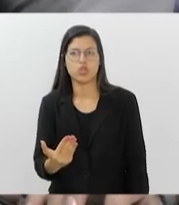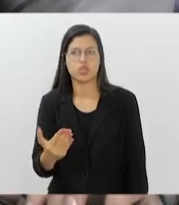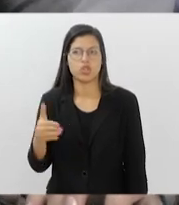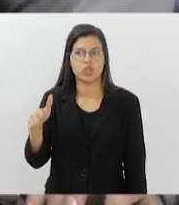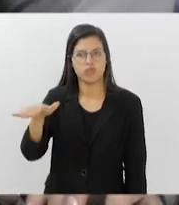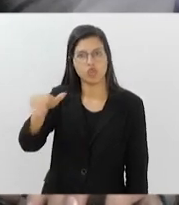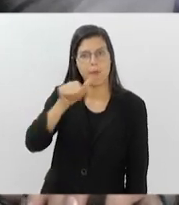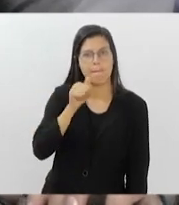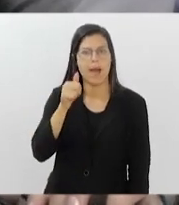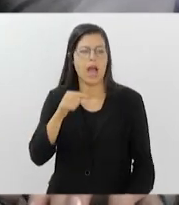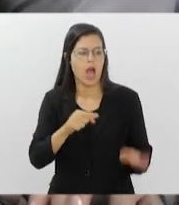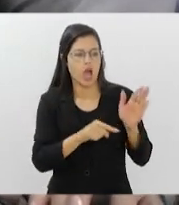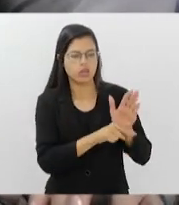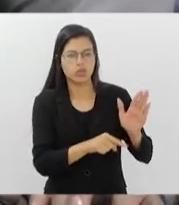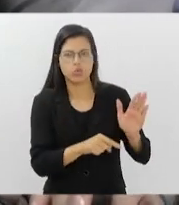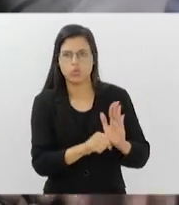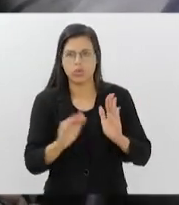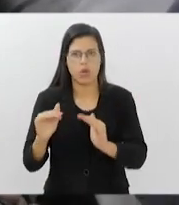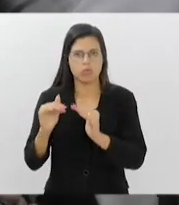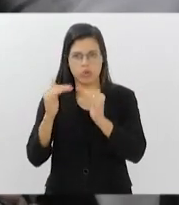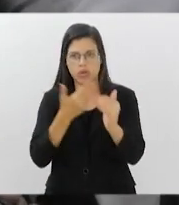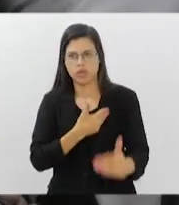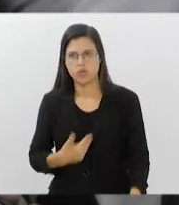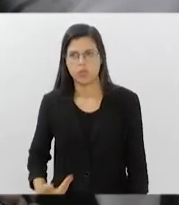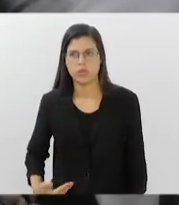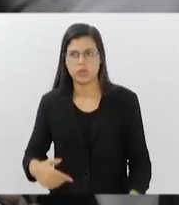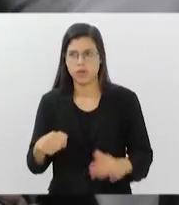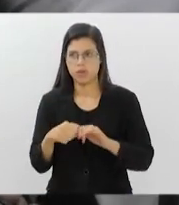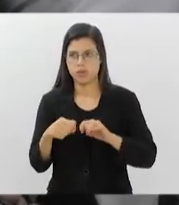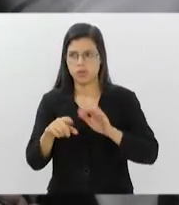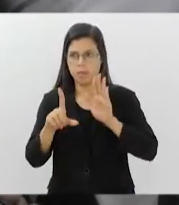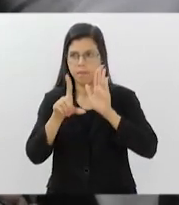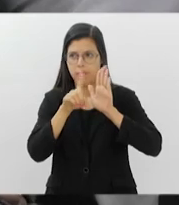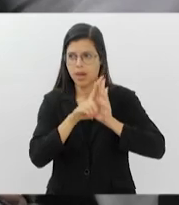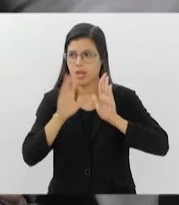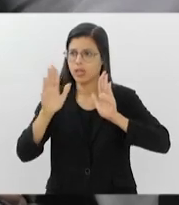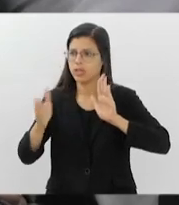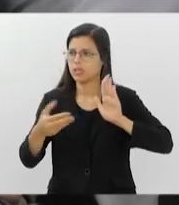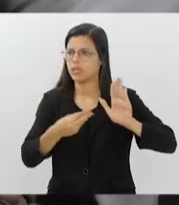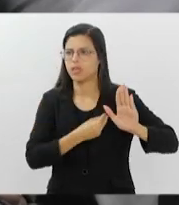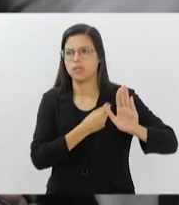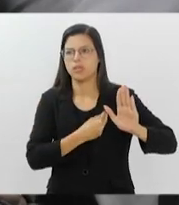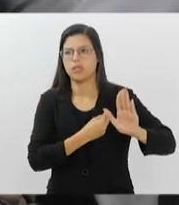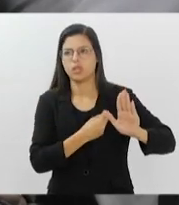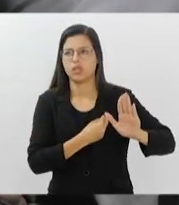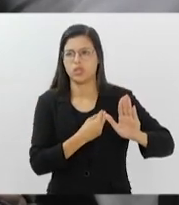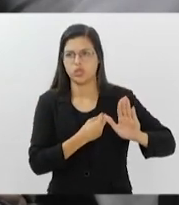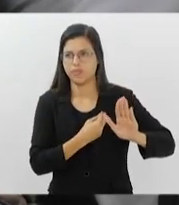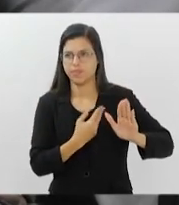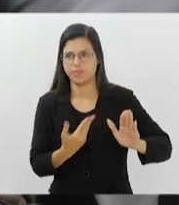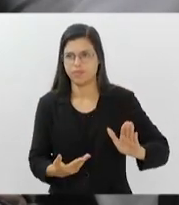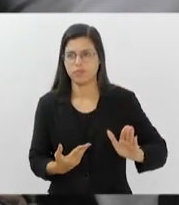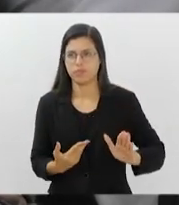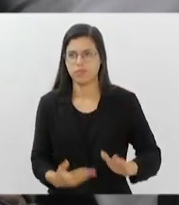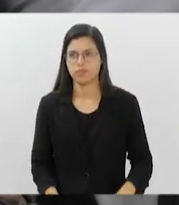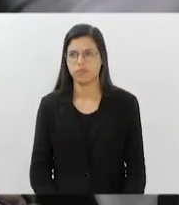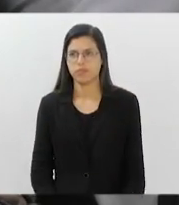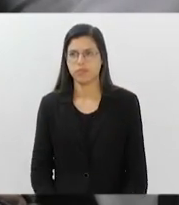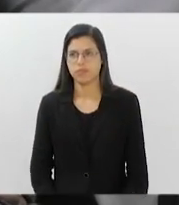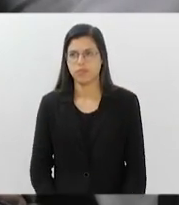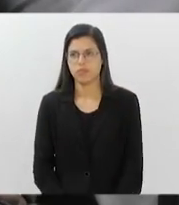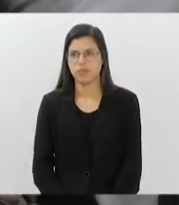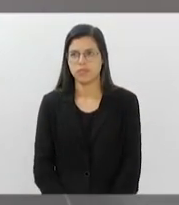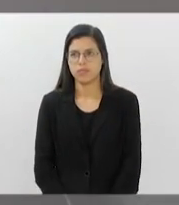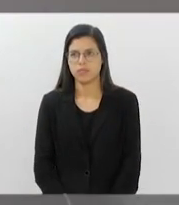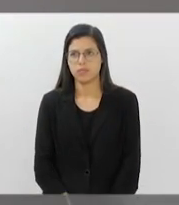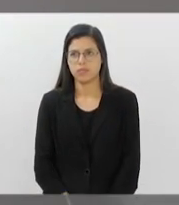autoridade pública. Então, eu acho que a gente está fazendo uma lei que já existe. Eu acho que vai chegar a lugar nenhum isso aí, não. Sim,